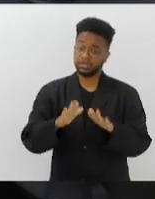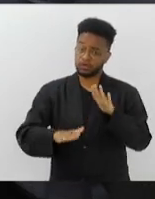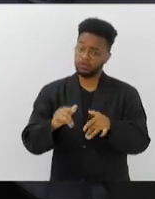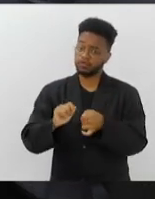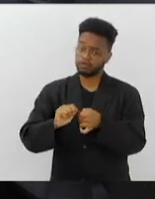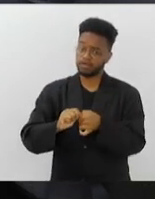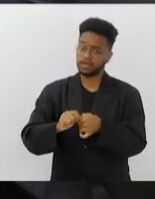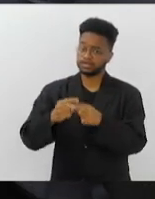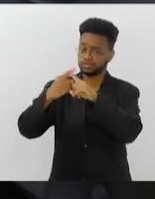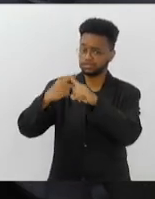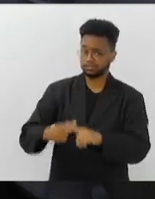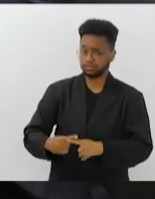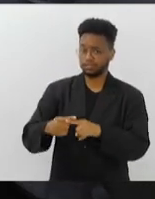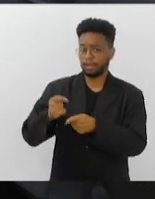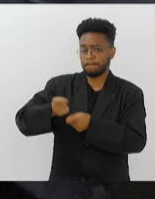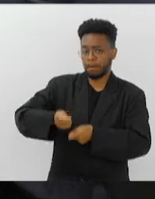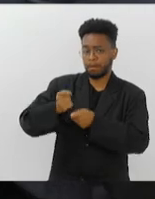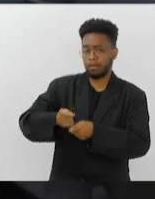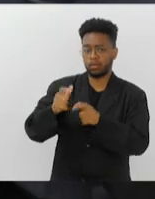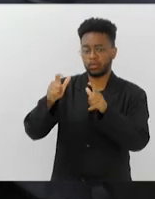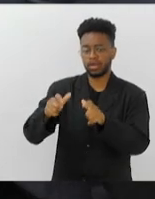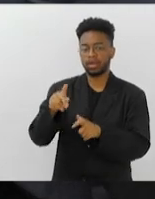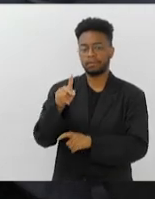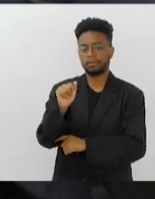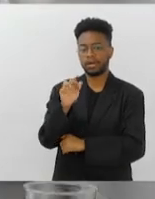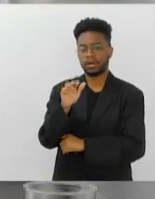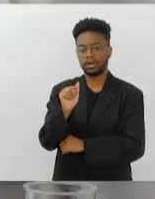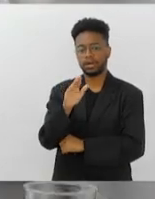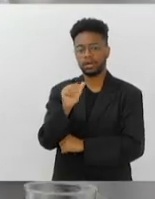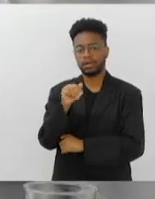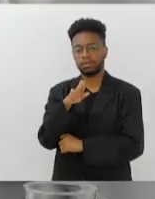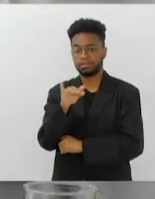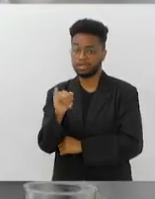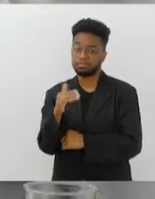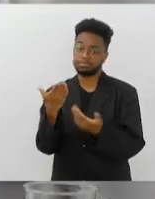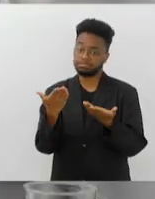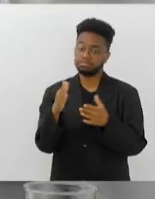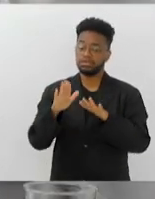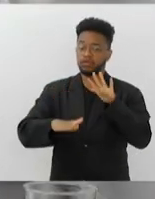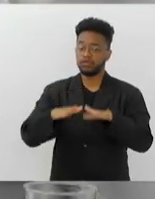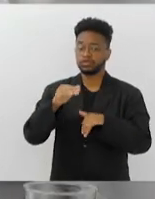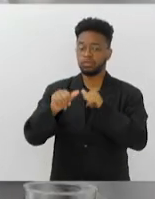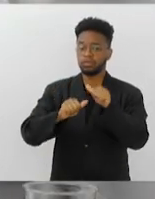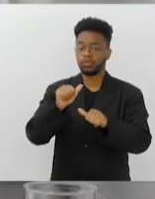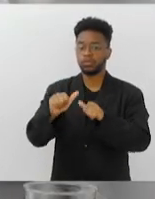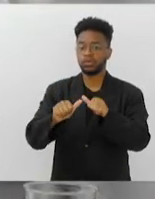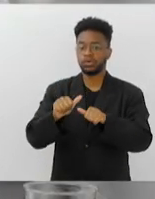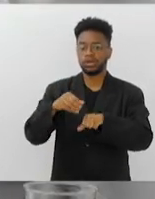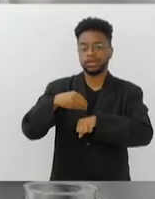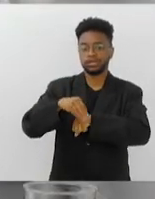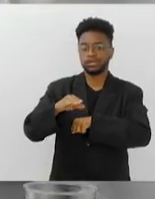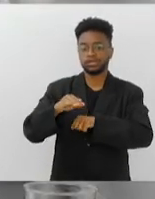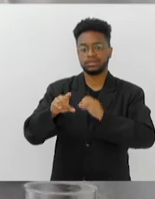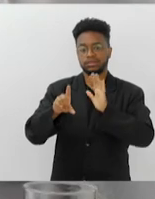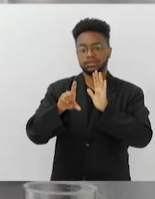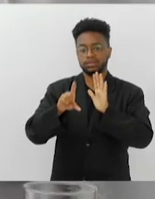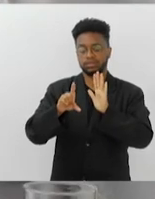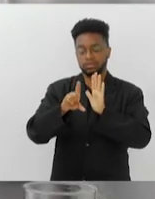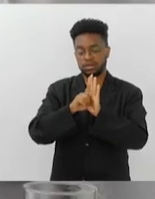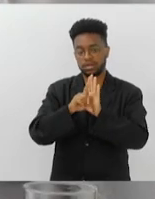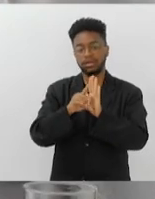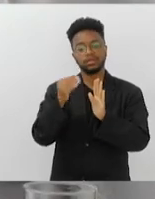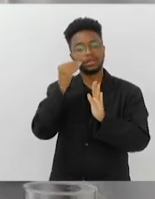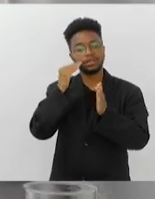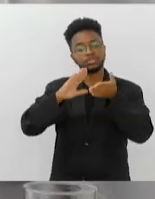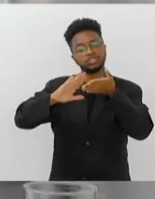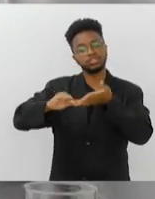corrida de charrete lá em Paracambi. A gente transforma o PL dele numa indicação legislativa para repressão à corrida de charrete, ao prefeito para